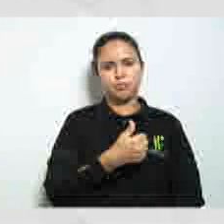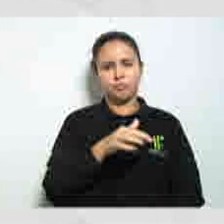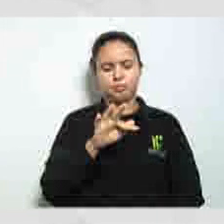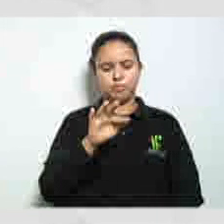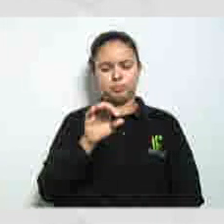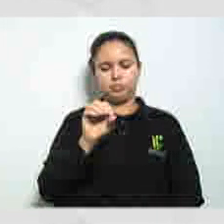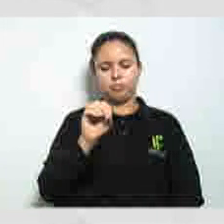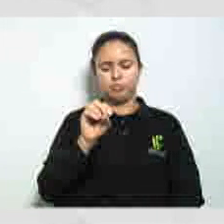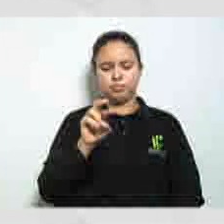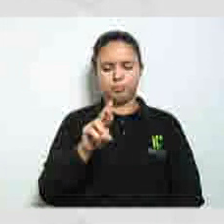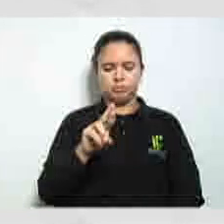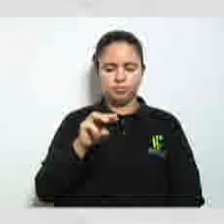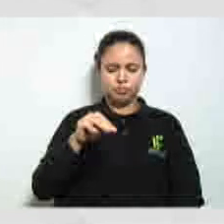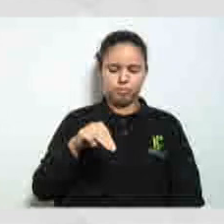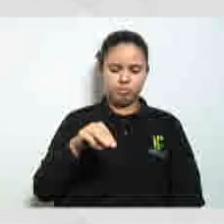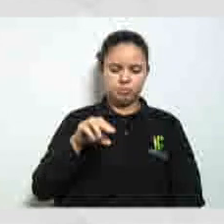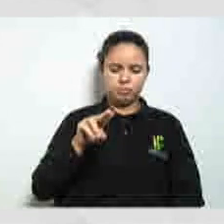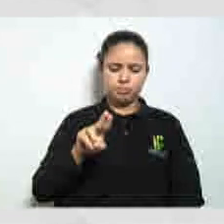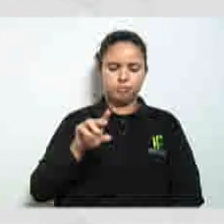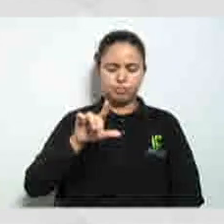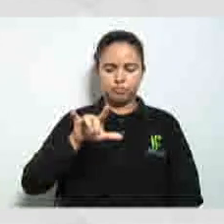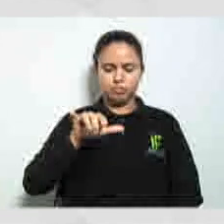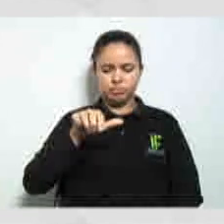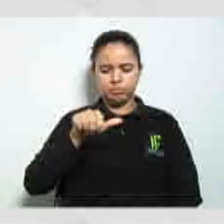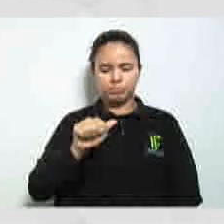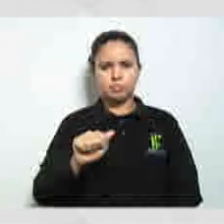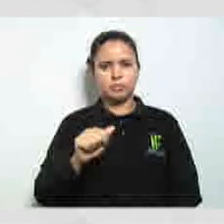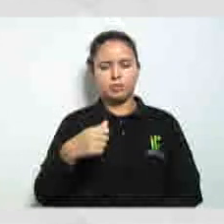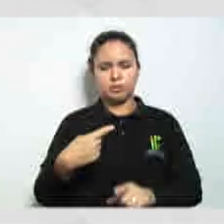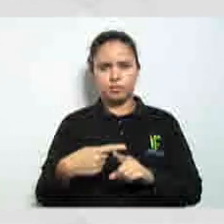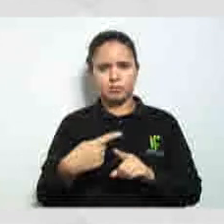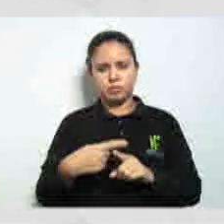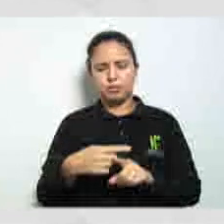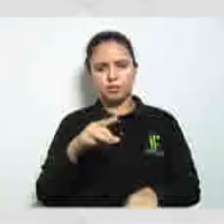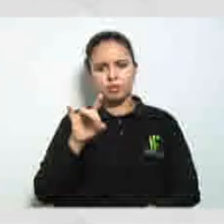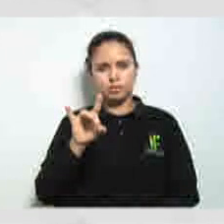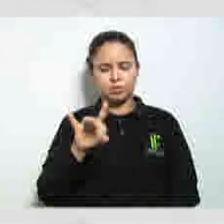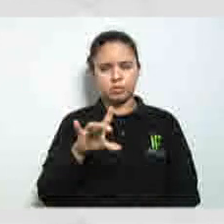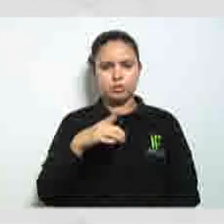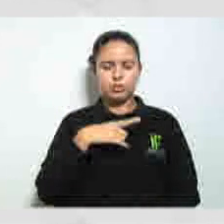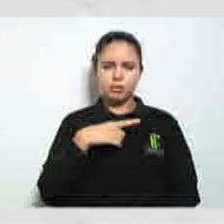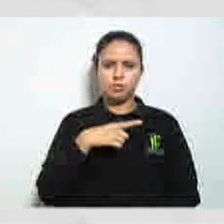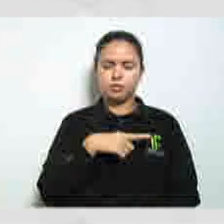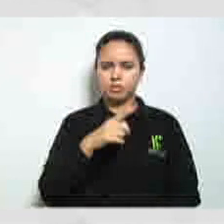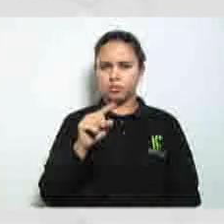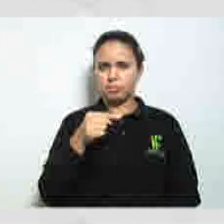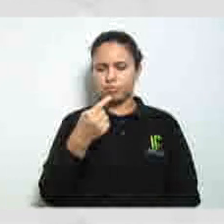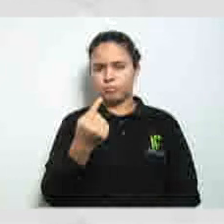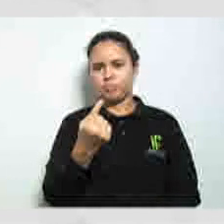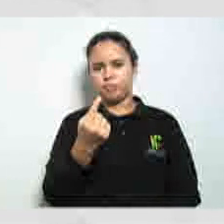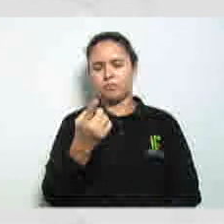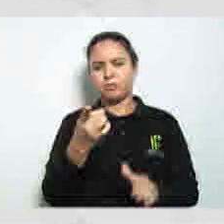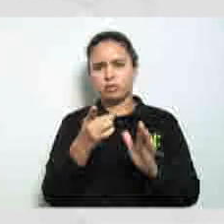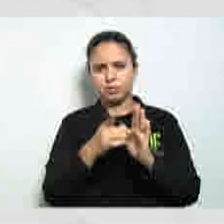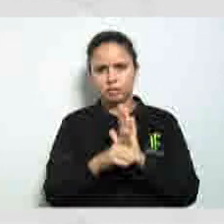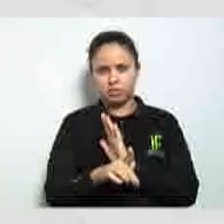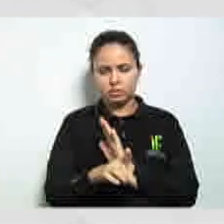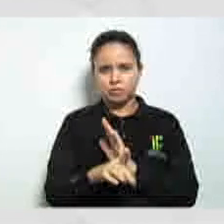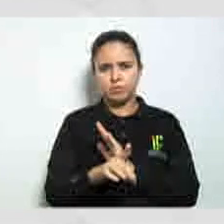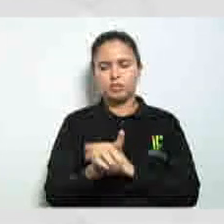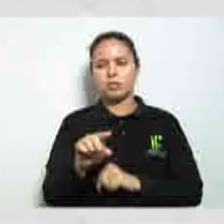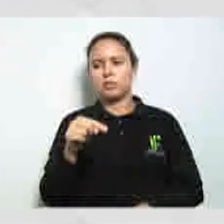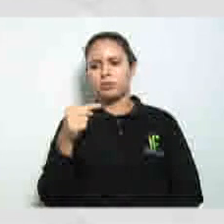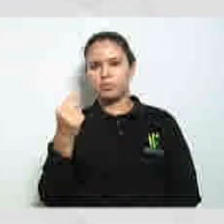fórmula. Por que de primeira fórmula? Porque somente tem um único débito e